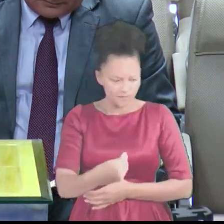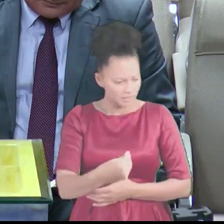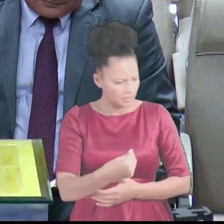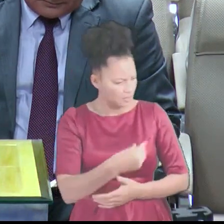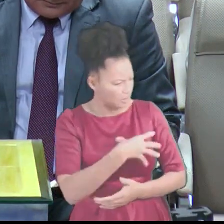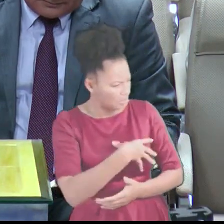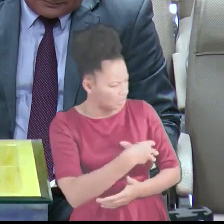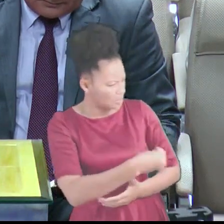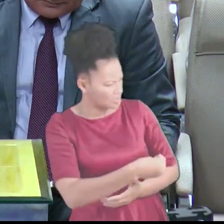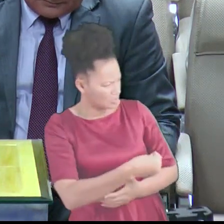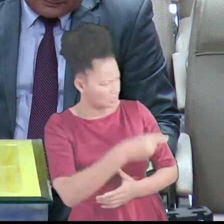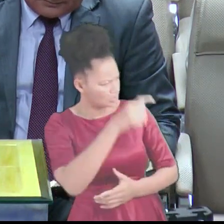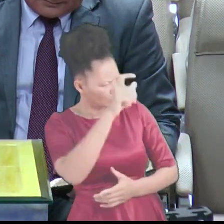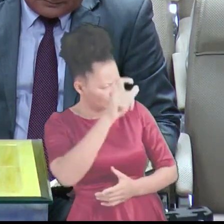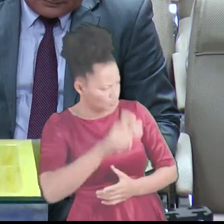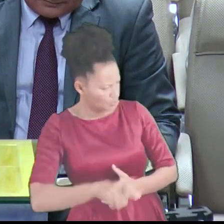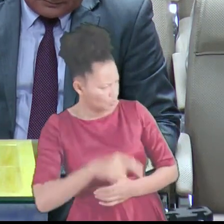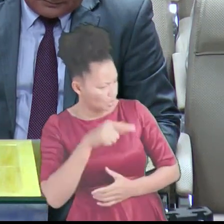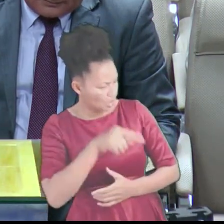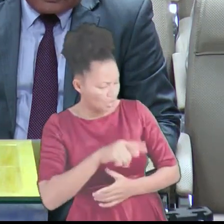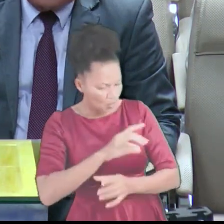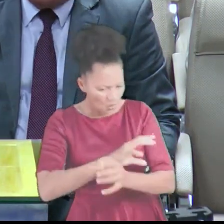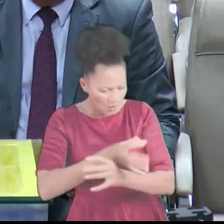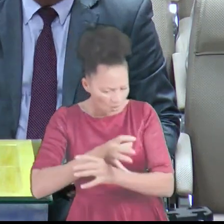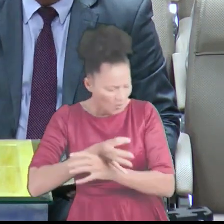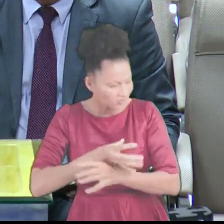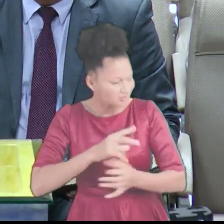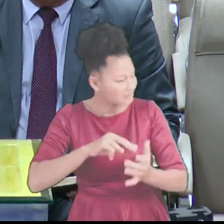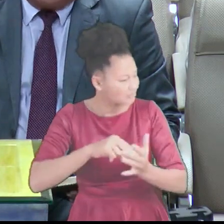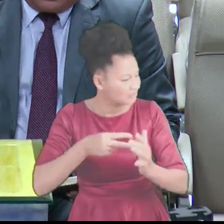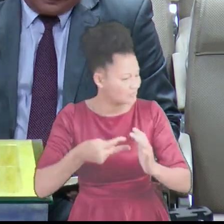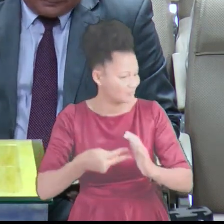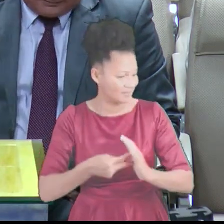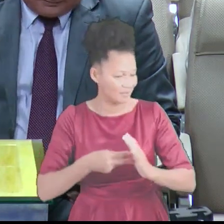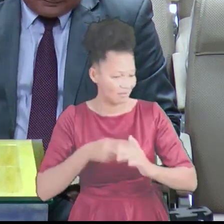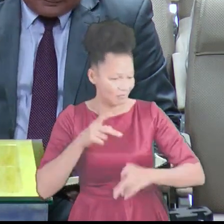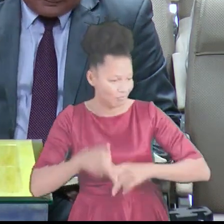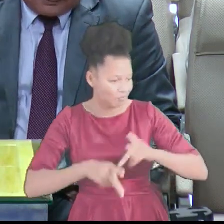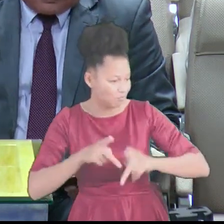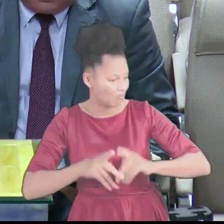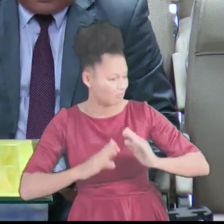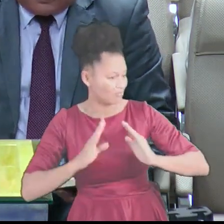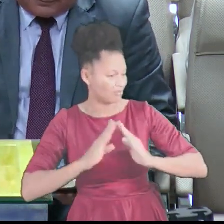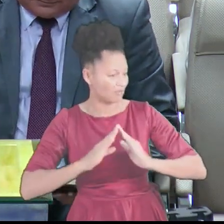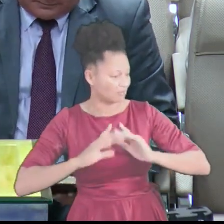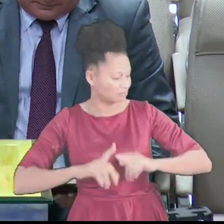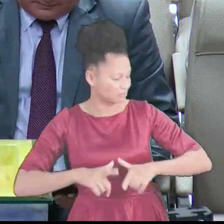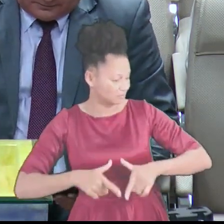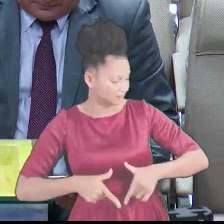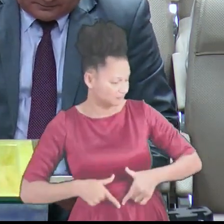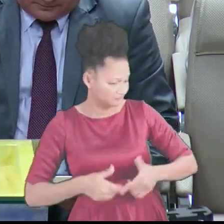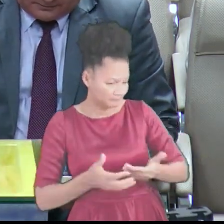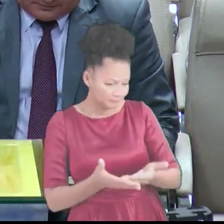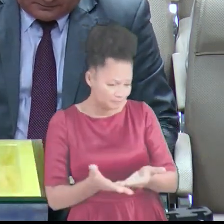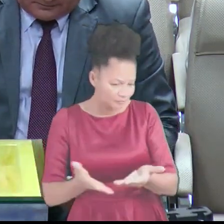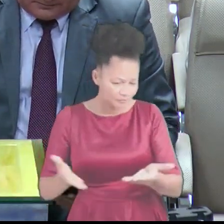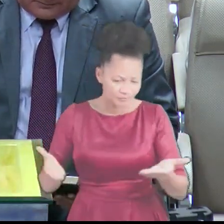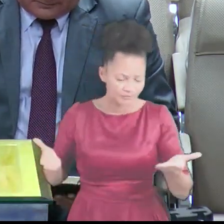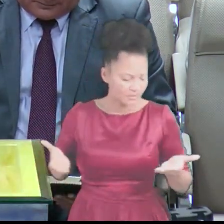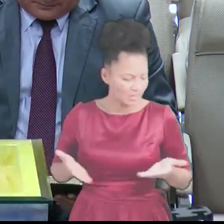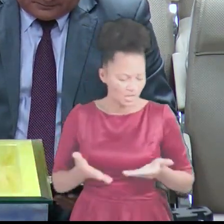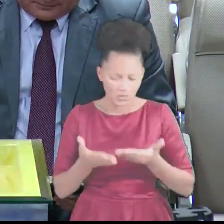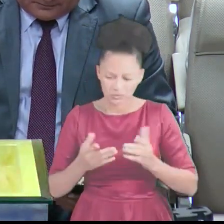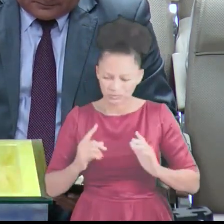ossos são toda a casa de Israel. Eis que dizem: os nossos ossos